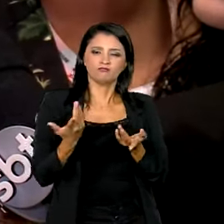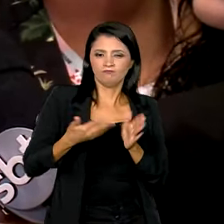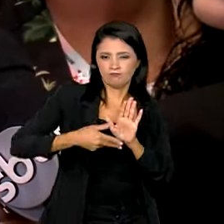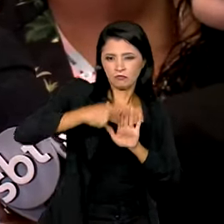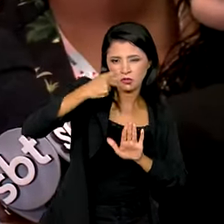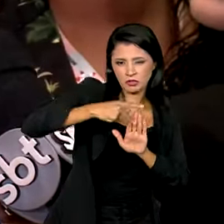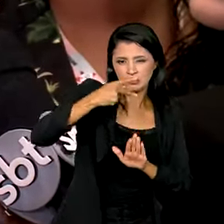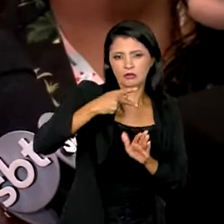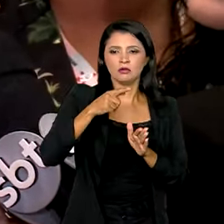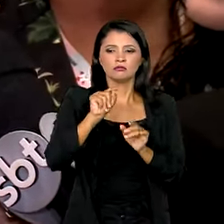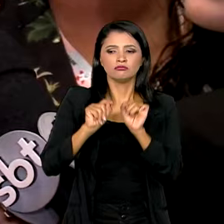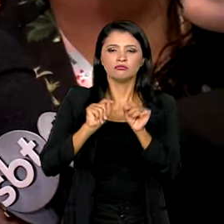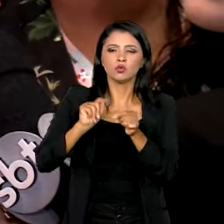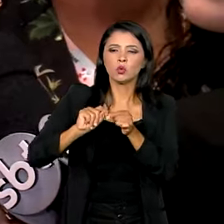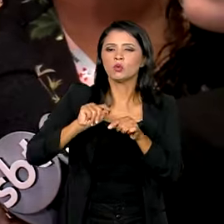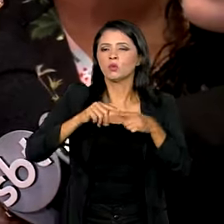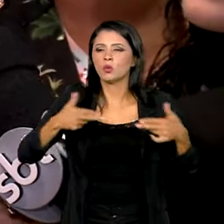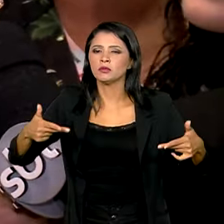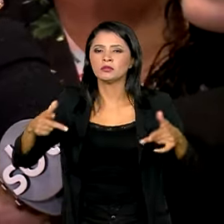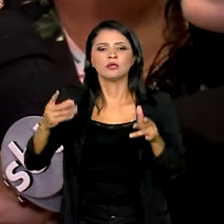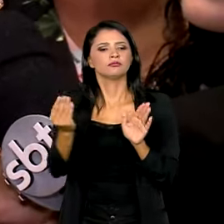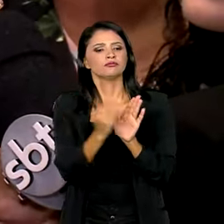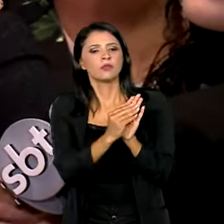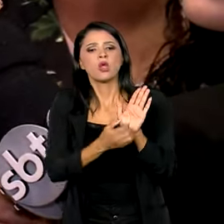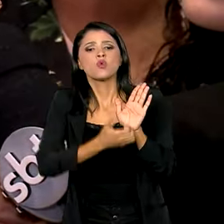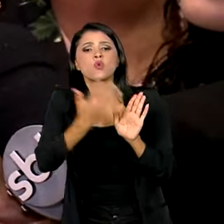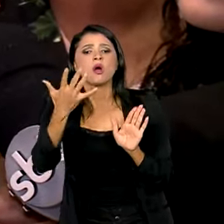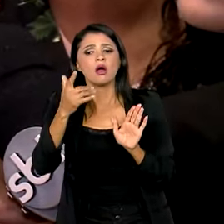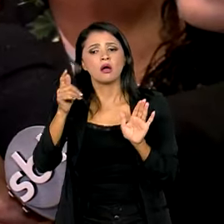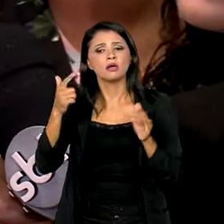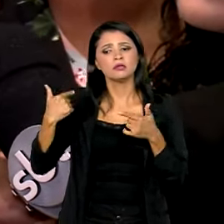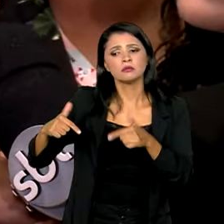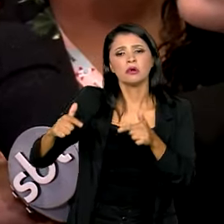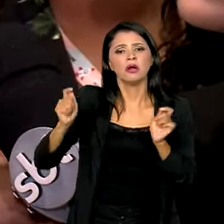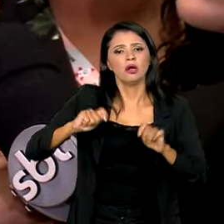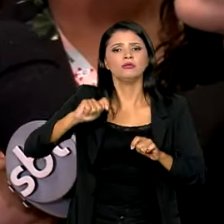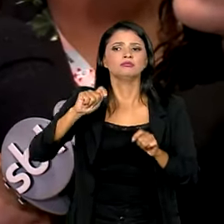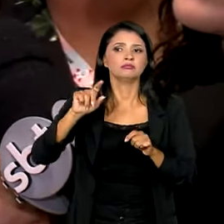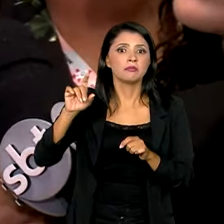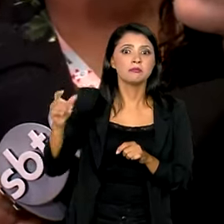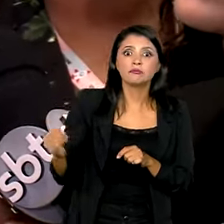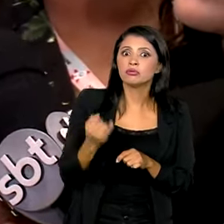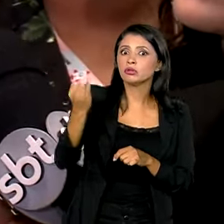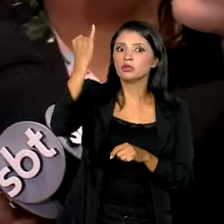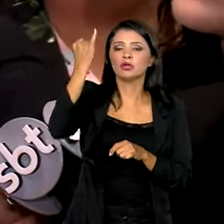entendimento realizado. Quais atividades estão excepcionalizadas e